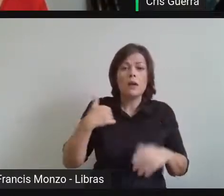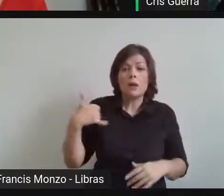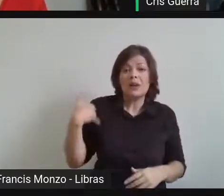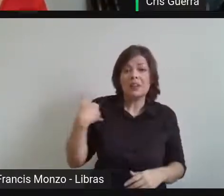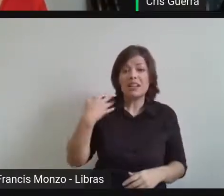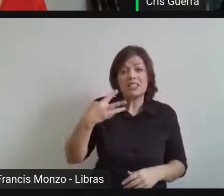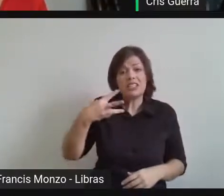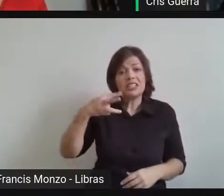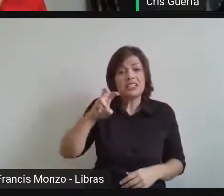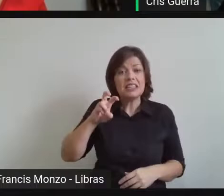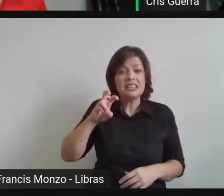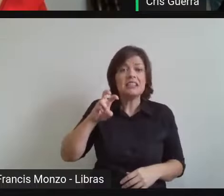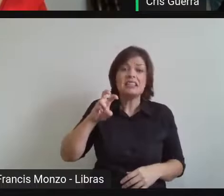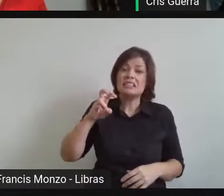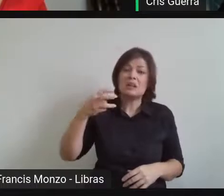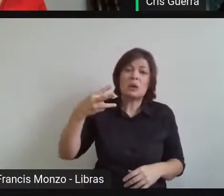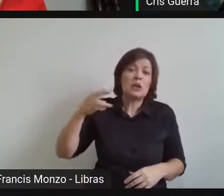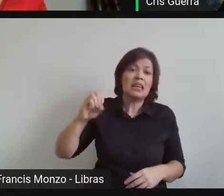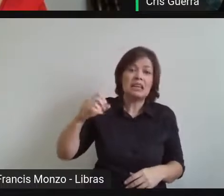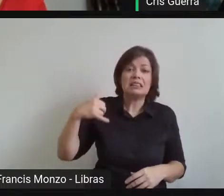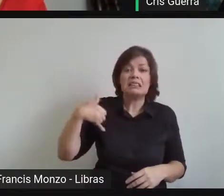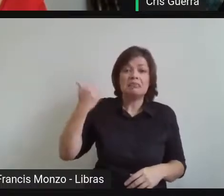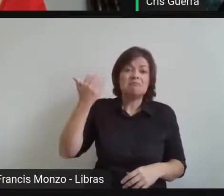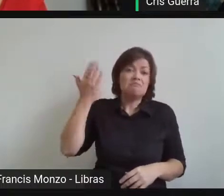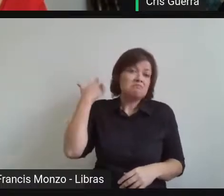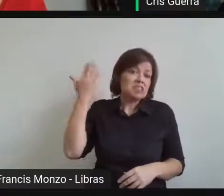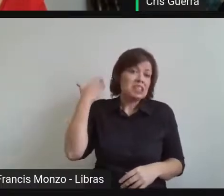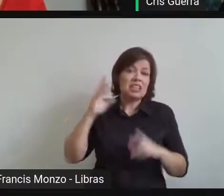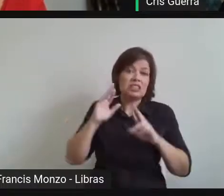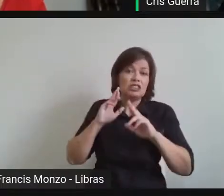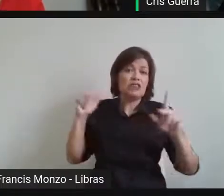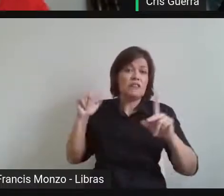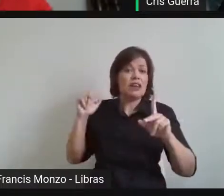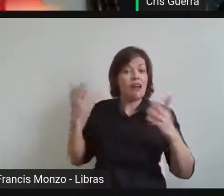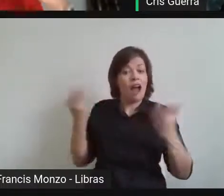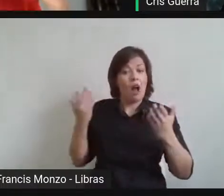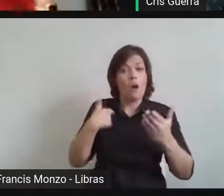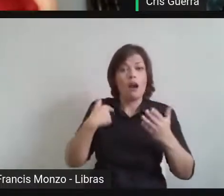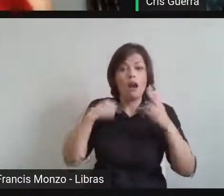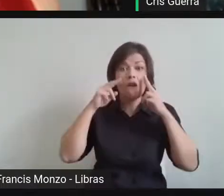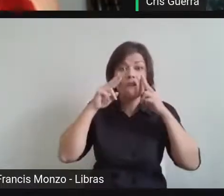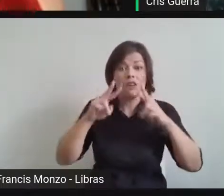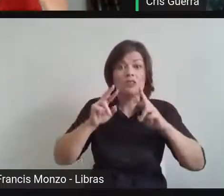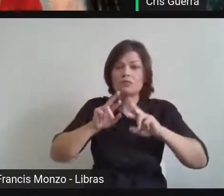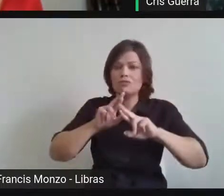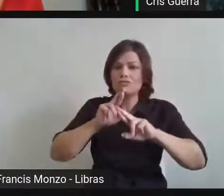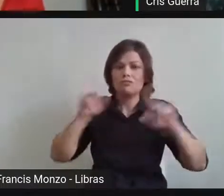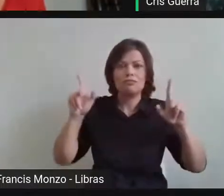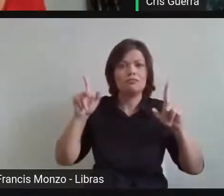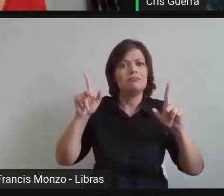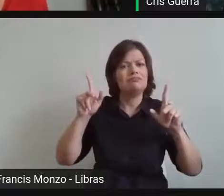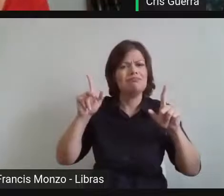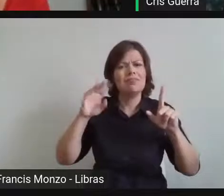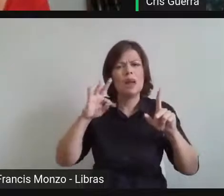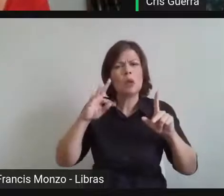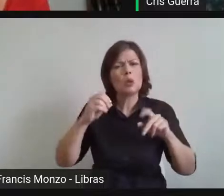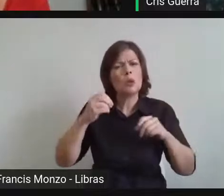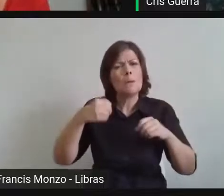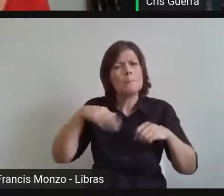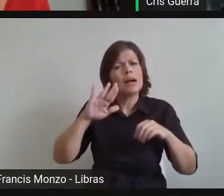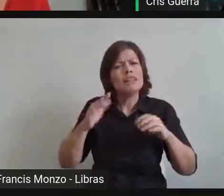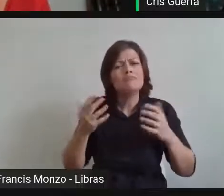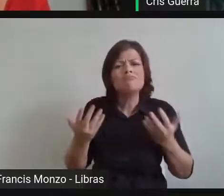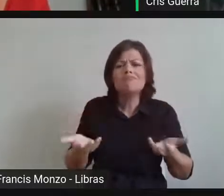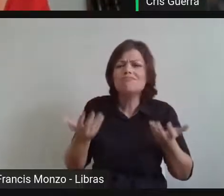30, né? Porque você... 16, com 15, né? Existe uma necessidade ali da adolescência também